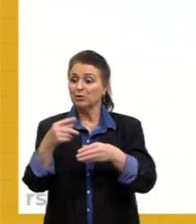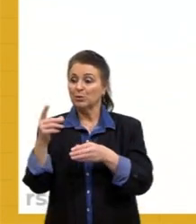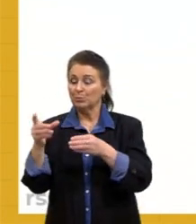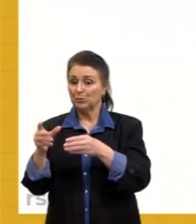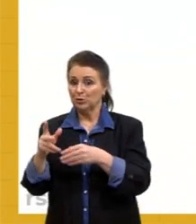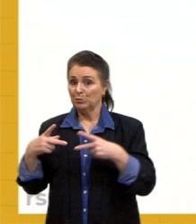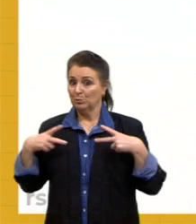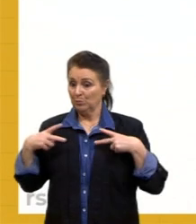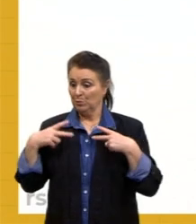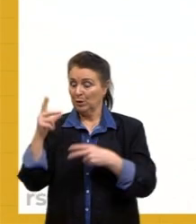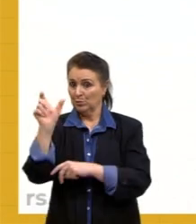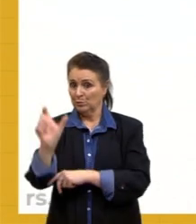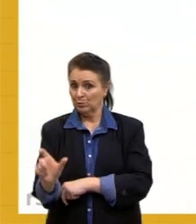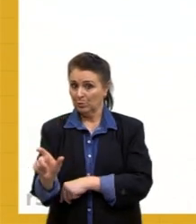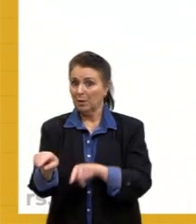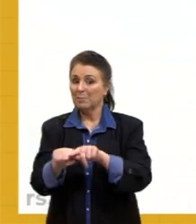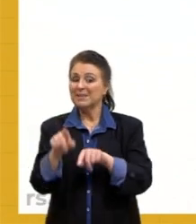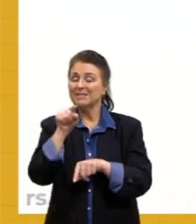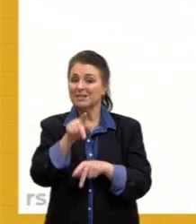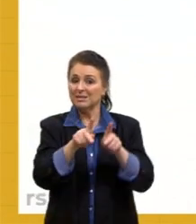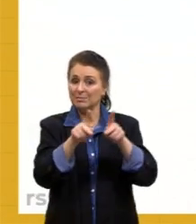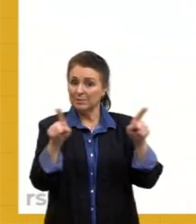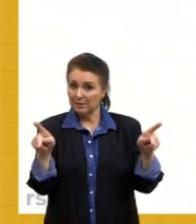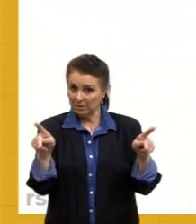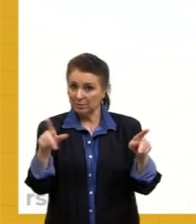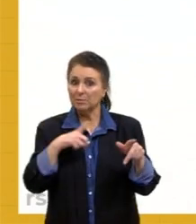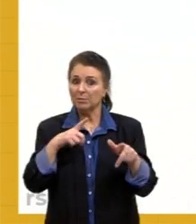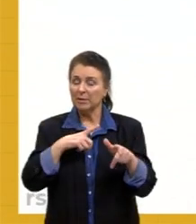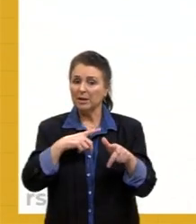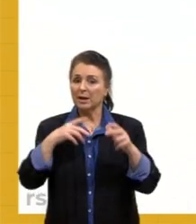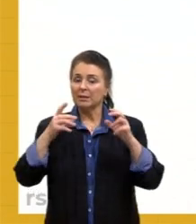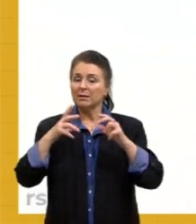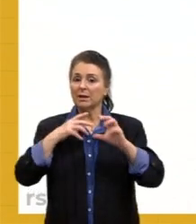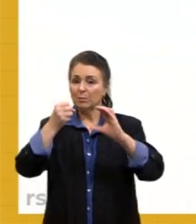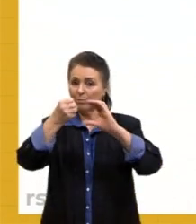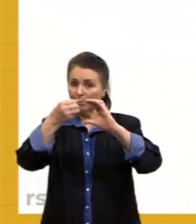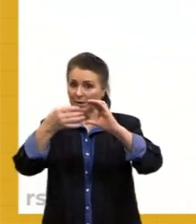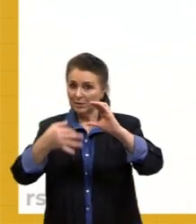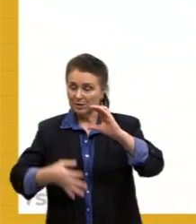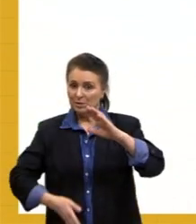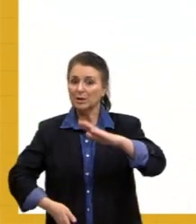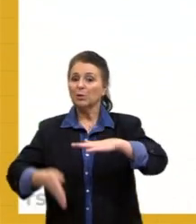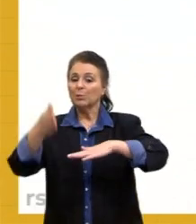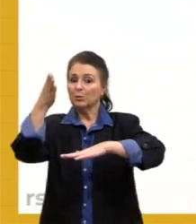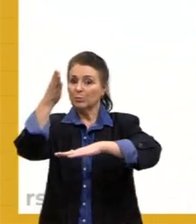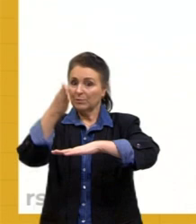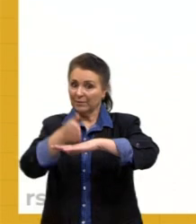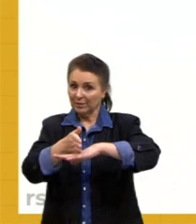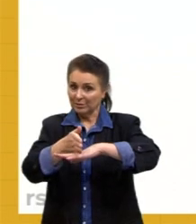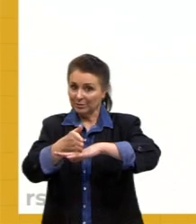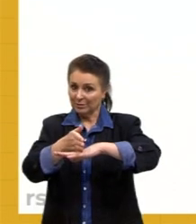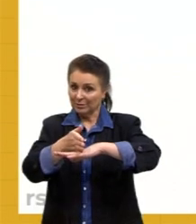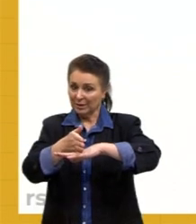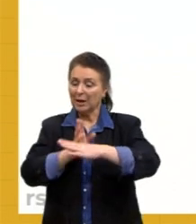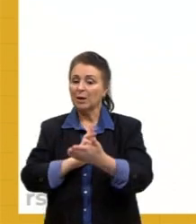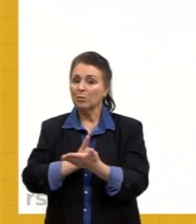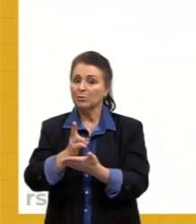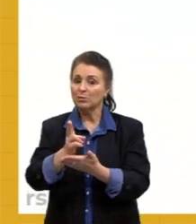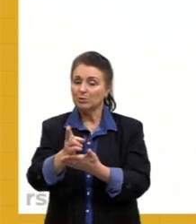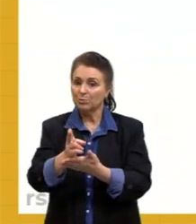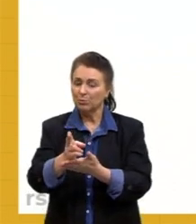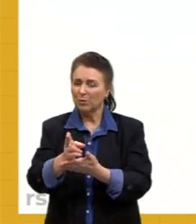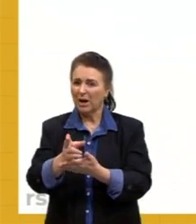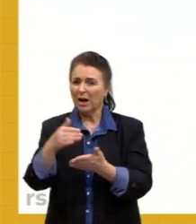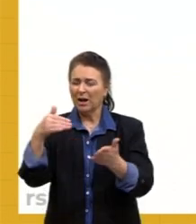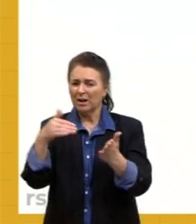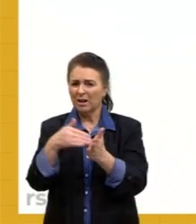quem é inquisição é muito característica do período moderno ela segue depois da idade média e ela só vai terminar ali